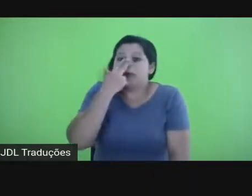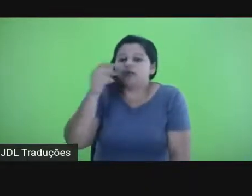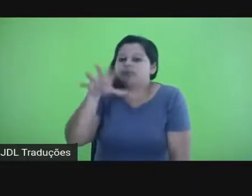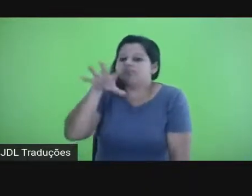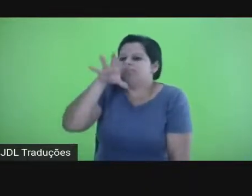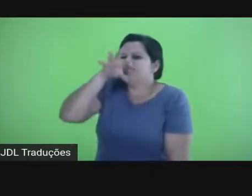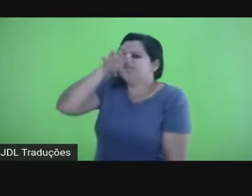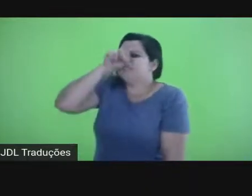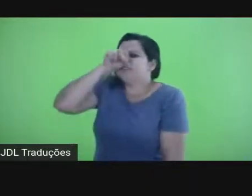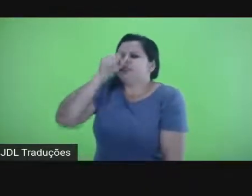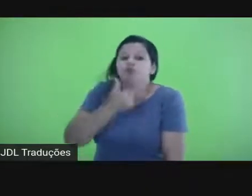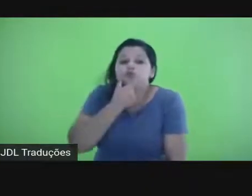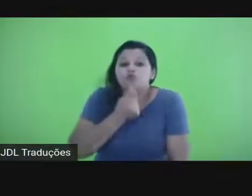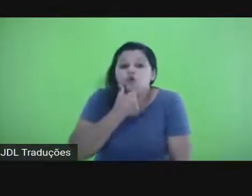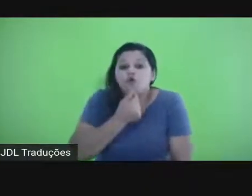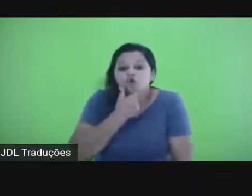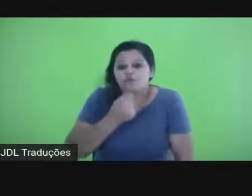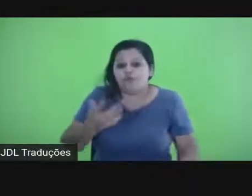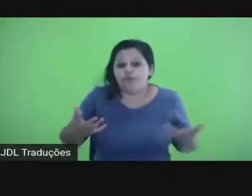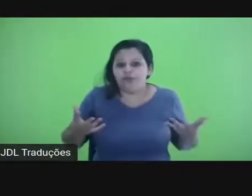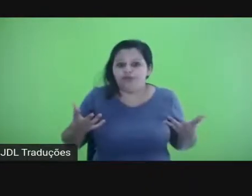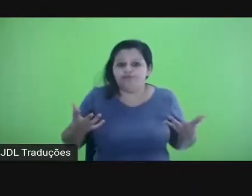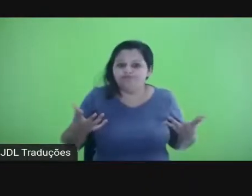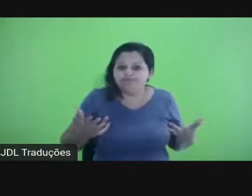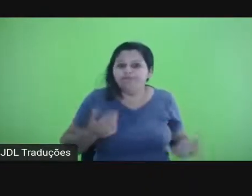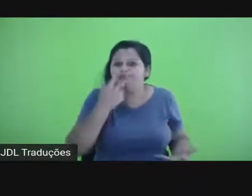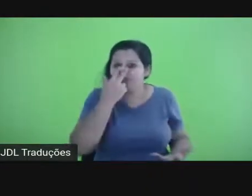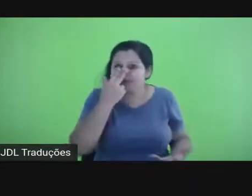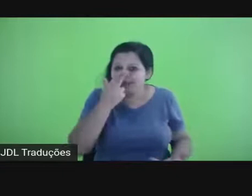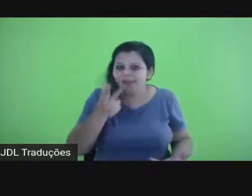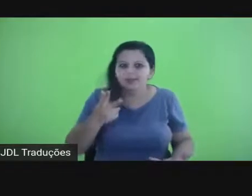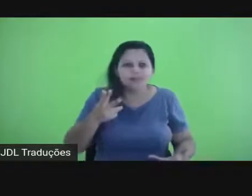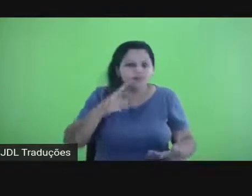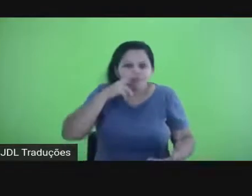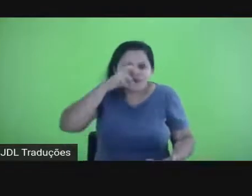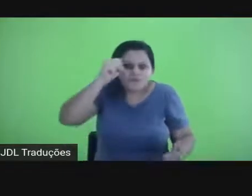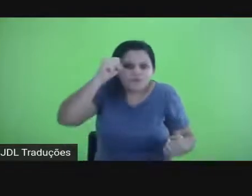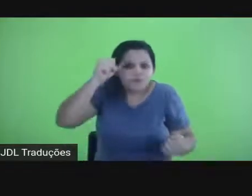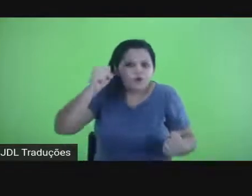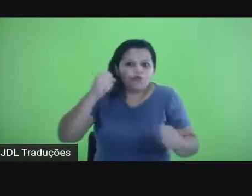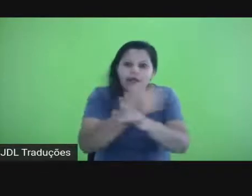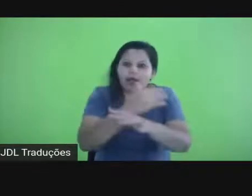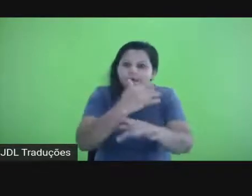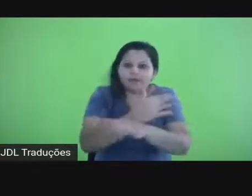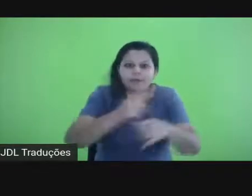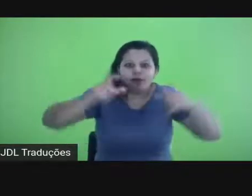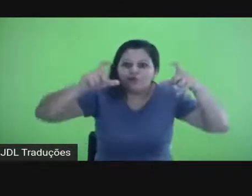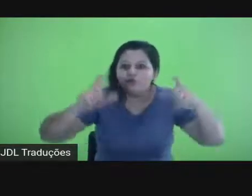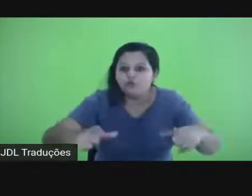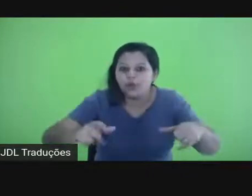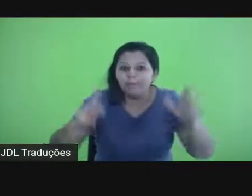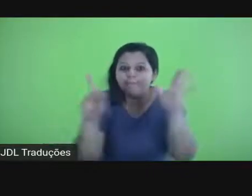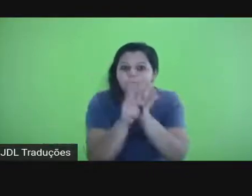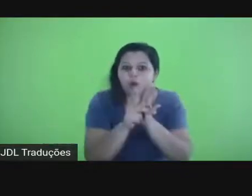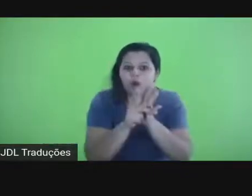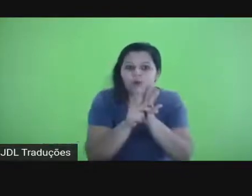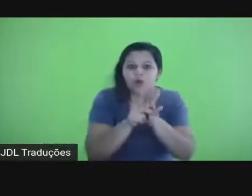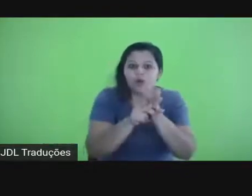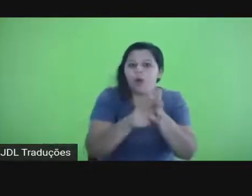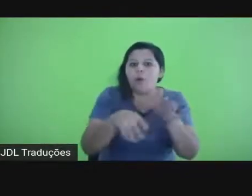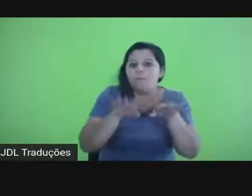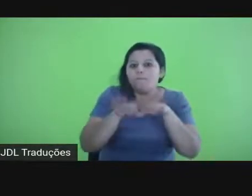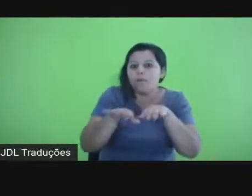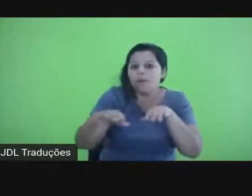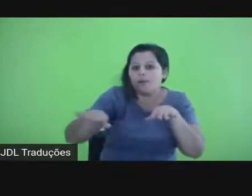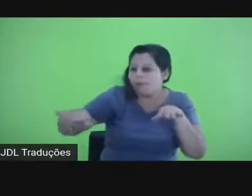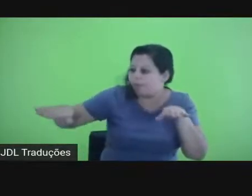ela é extremamente... a carrocracia, essa coisa da cidade ter um espaço privilegiado para carro, né, em detrimento do